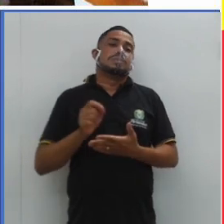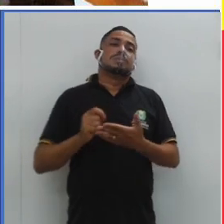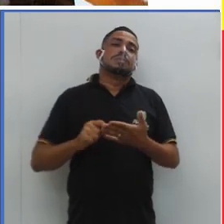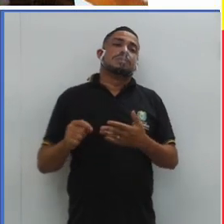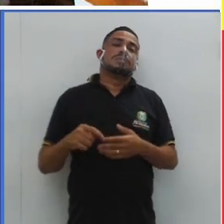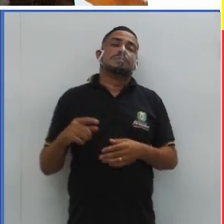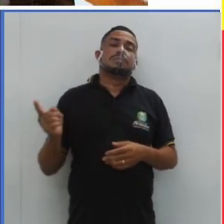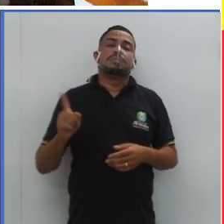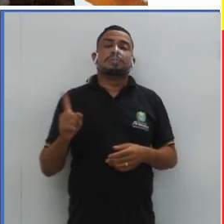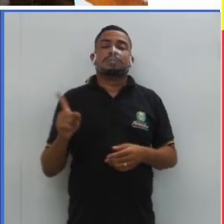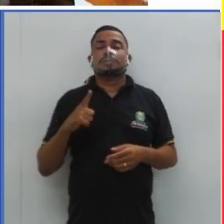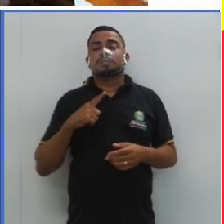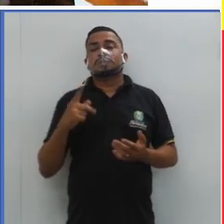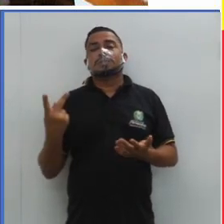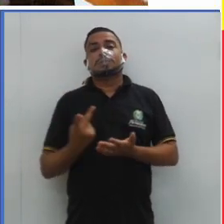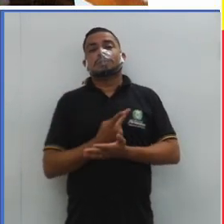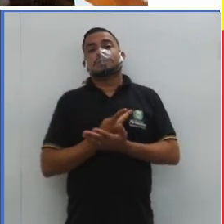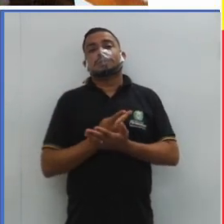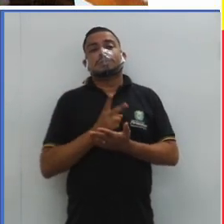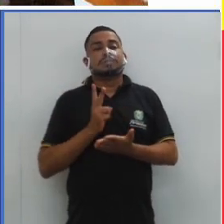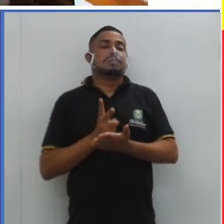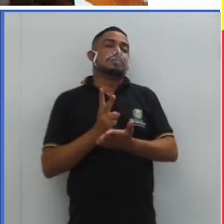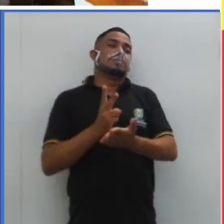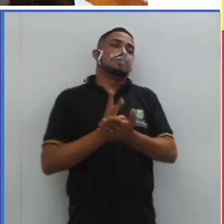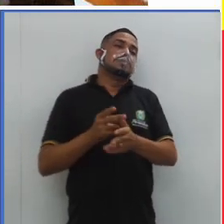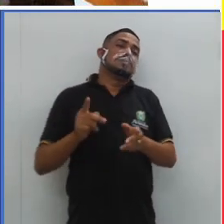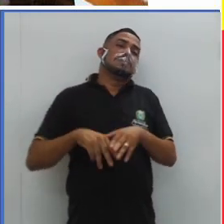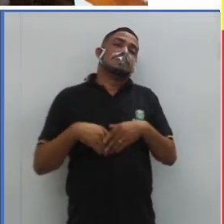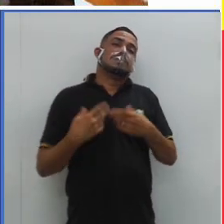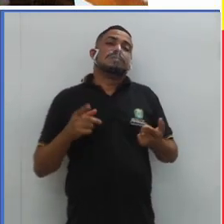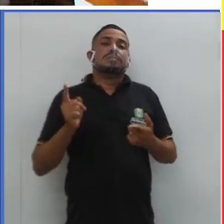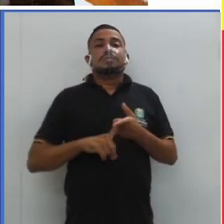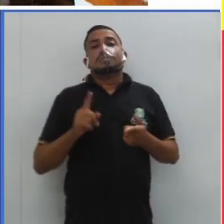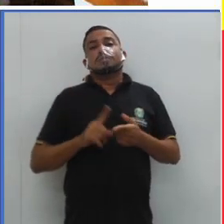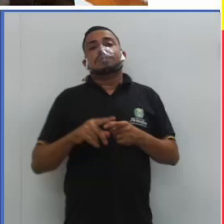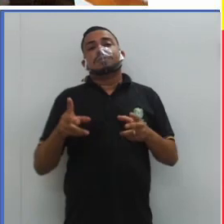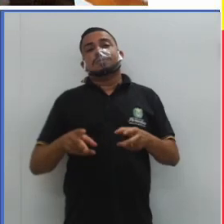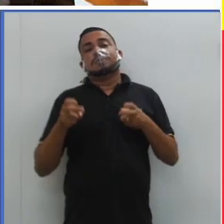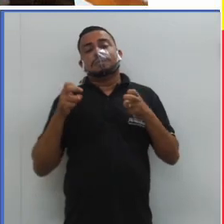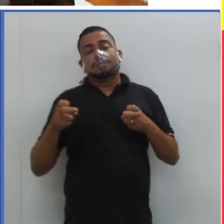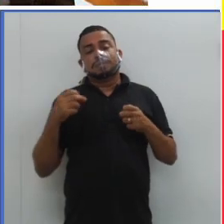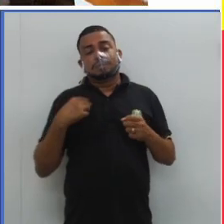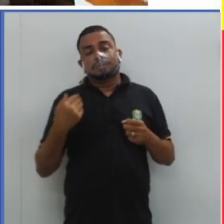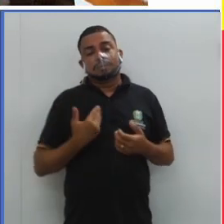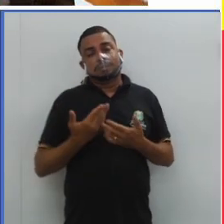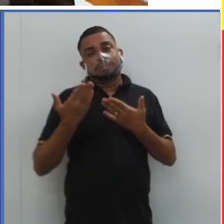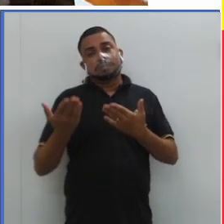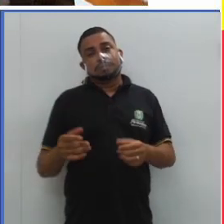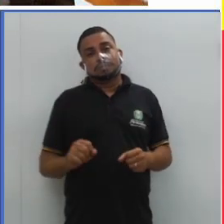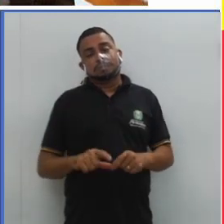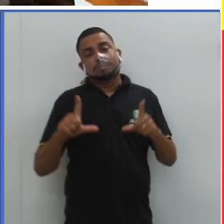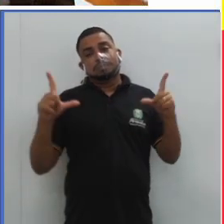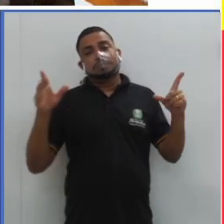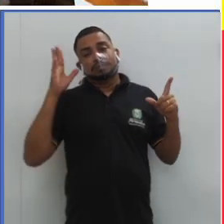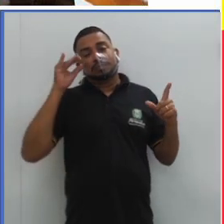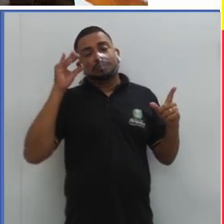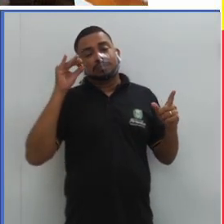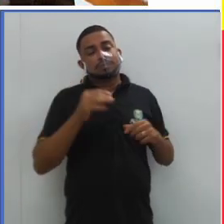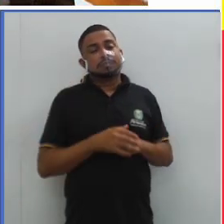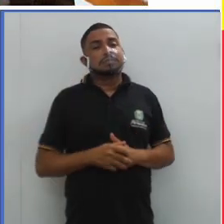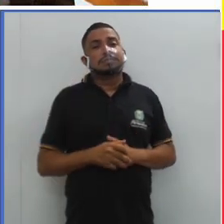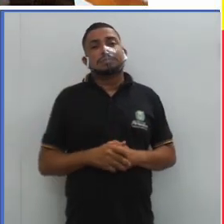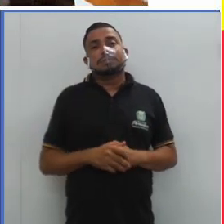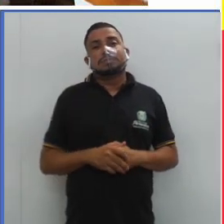essas anotações para não se ter erro de continuidade, certo? Ou também de observação. Eu trouxe para vocês uma imagem bastante